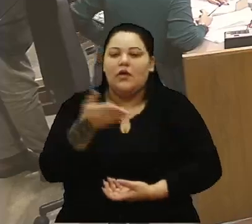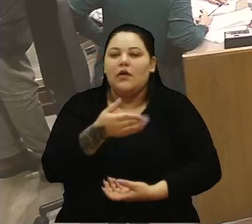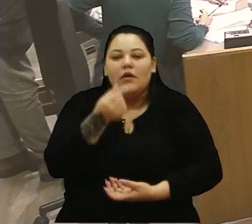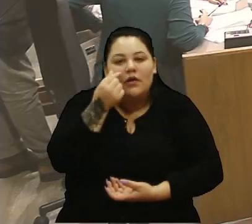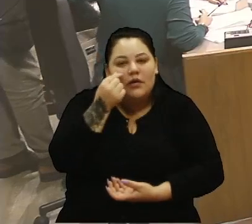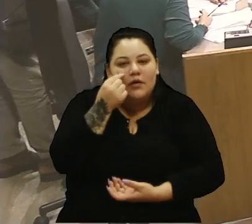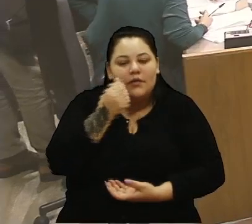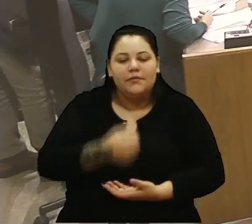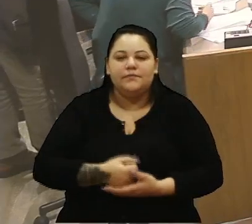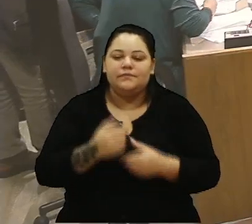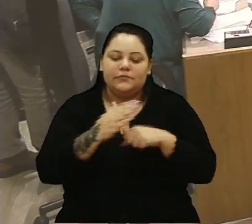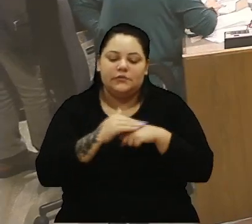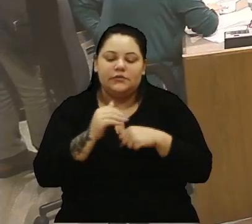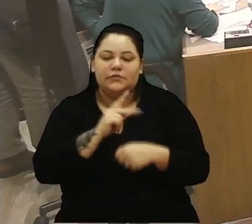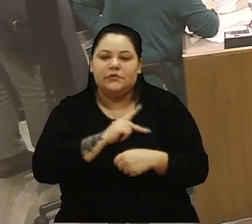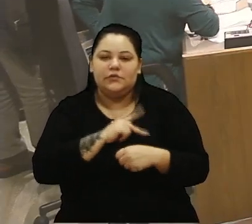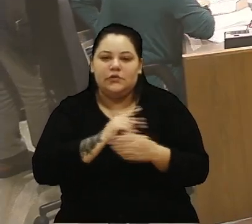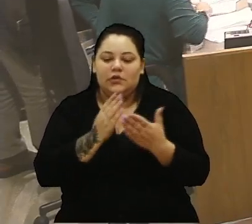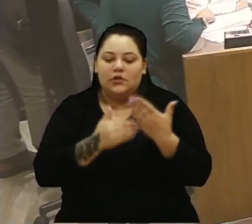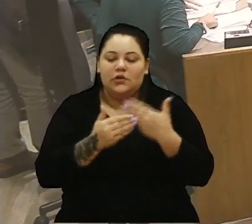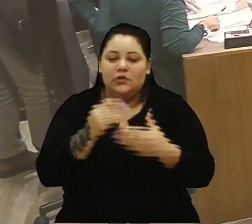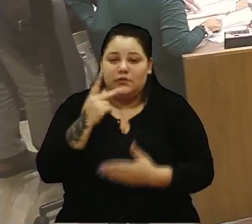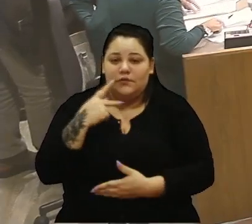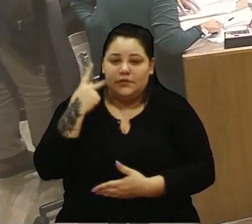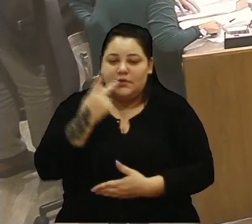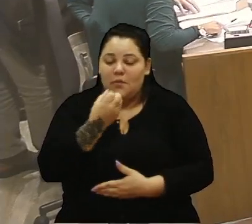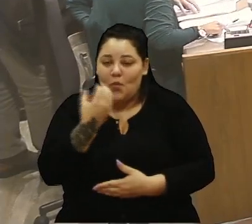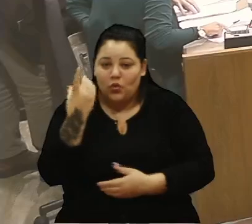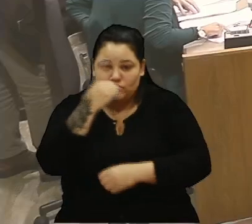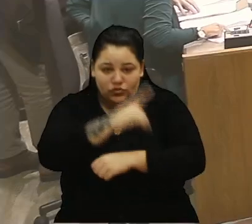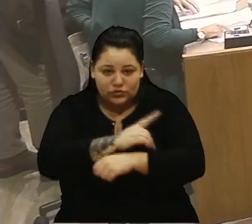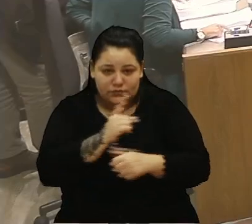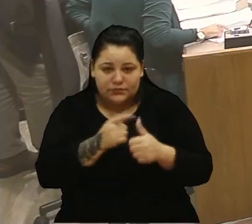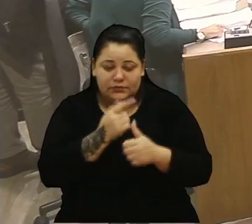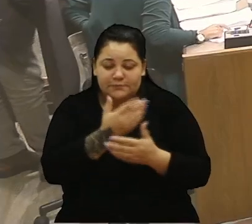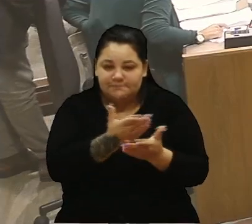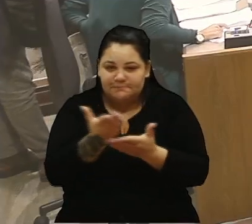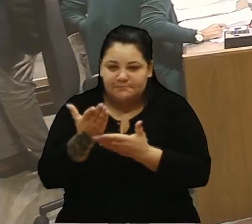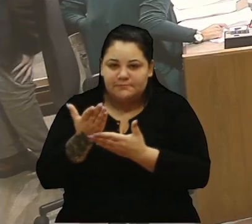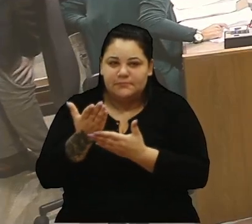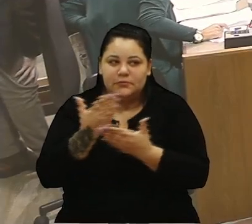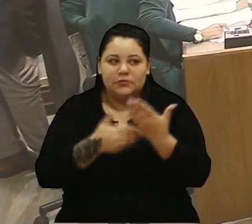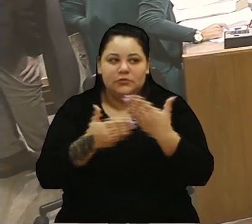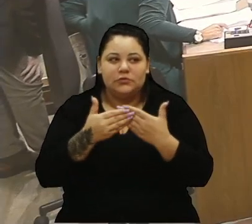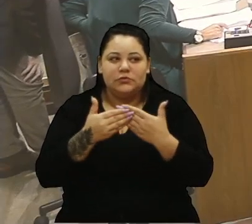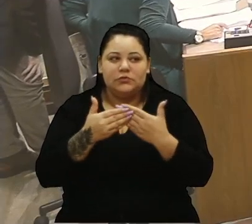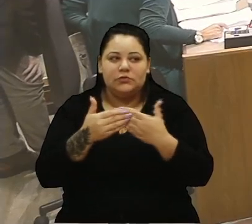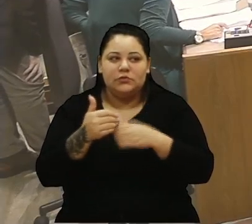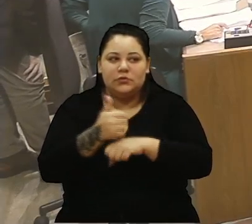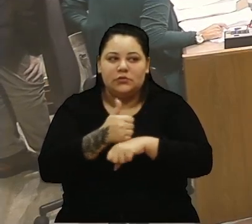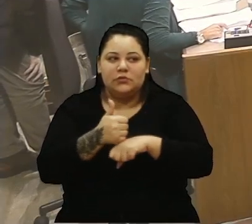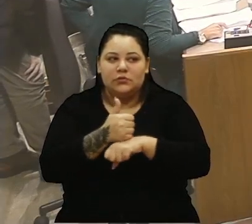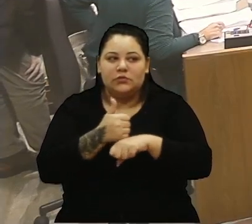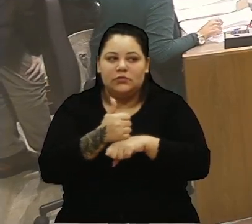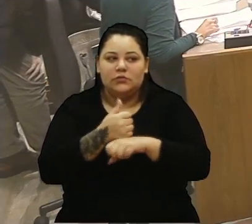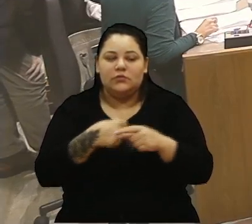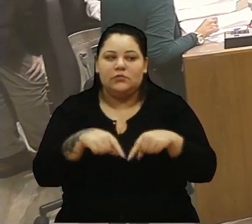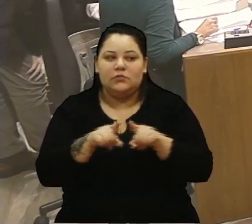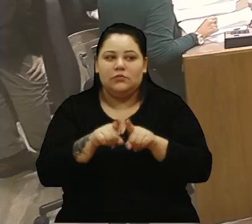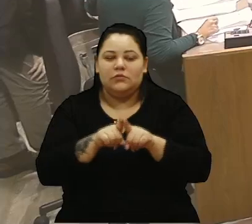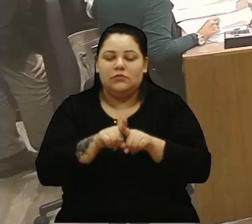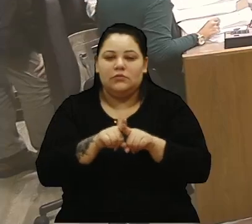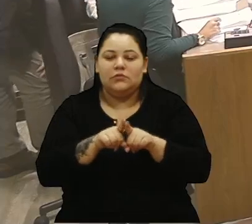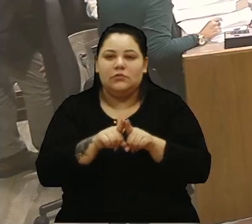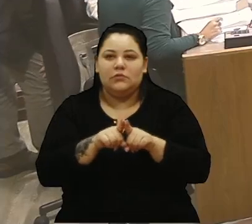Meu caro presidente, senhoras e senhores vereadores, em primeiro lugar, meu bom dia a todos os profissionais, professores da área da educação